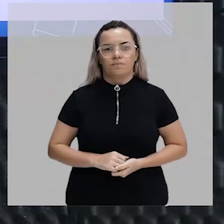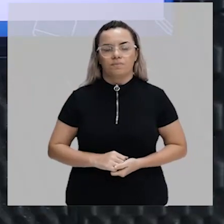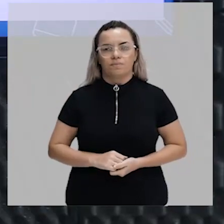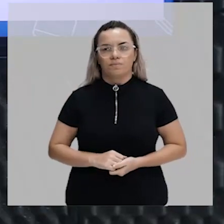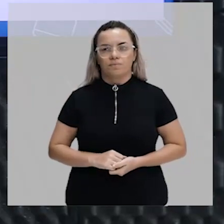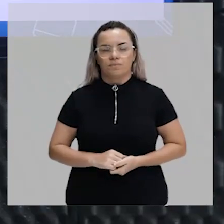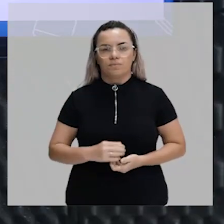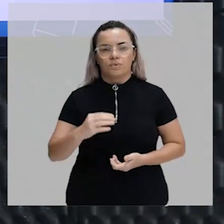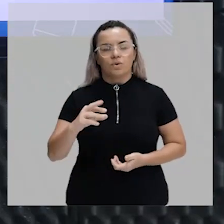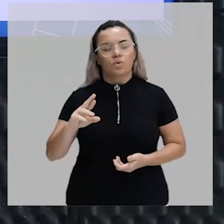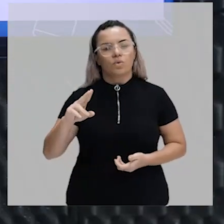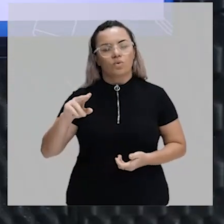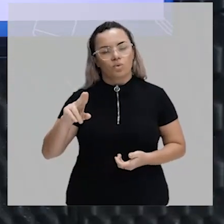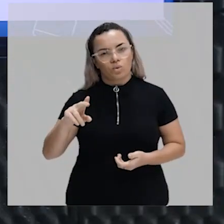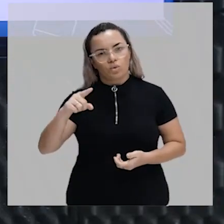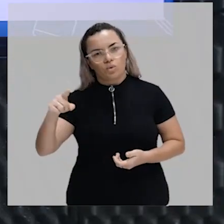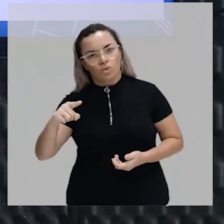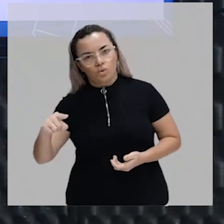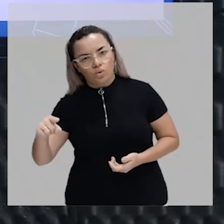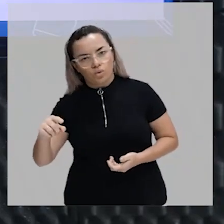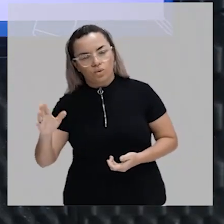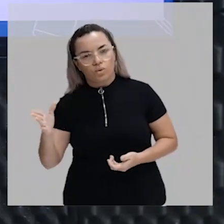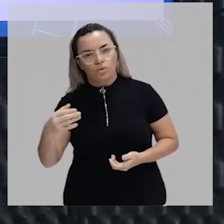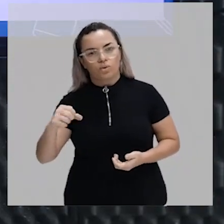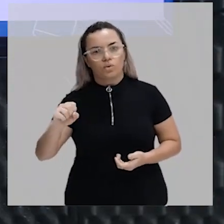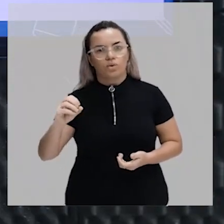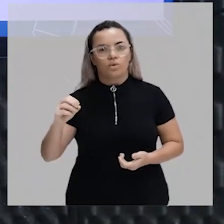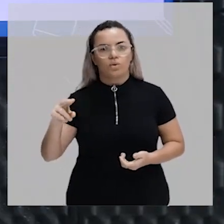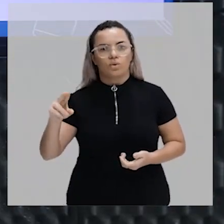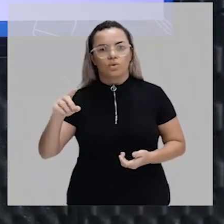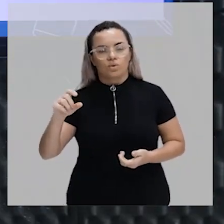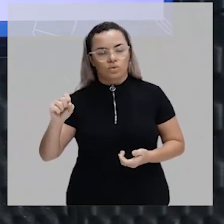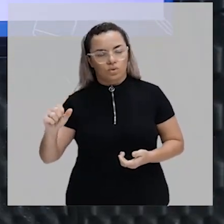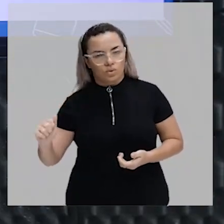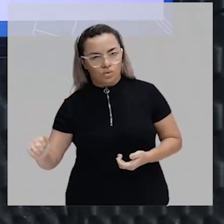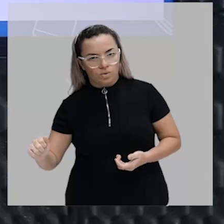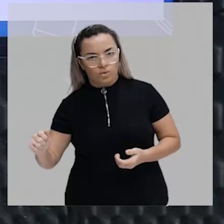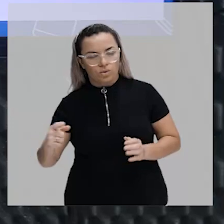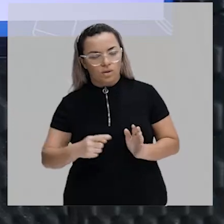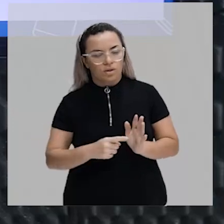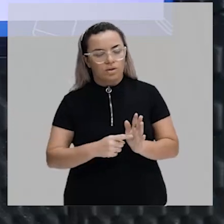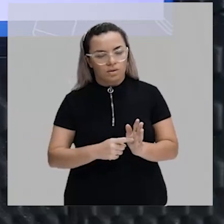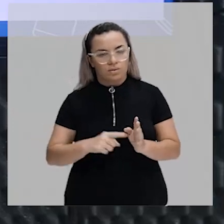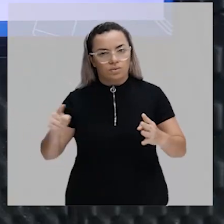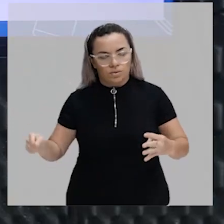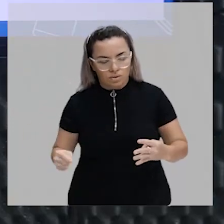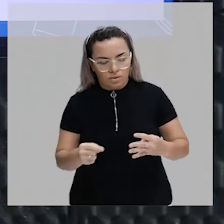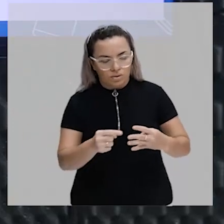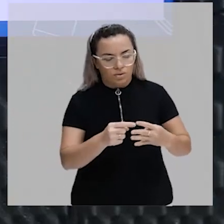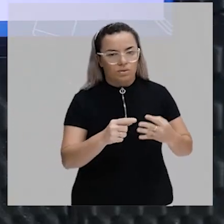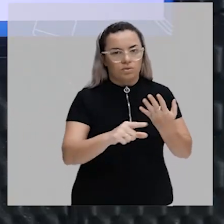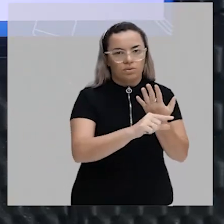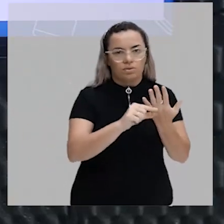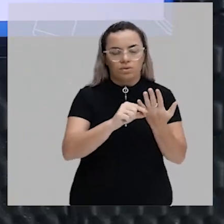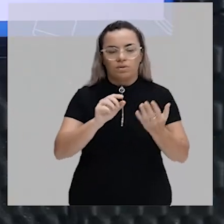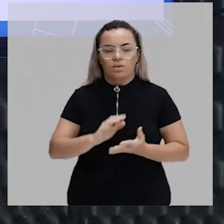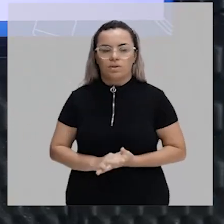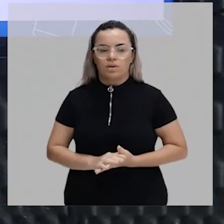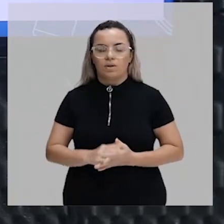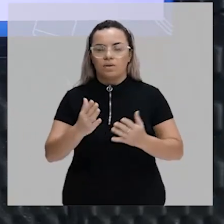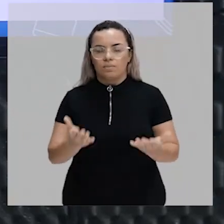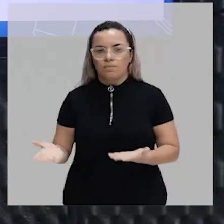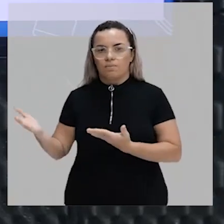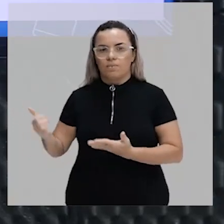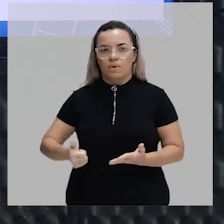Cruz e Souza se destacou no simbolismo, e a gente vai lembrando e vai falando, tá bom? Esse é do Enem, tá? O nome do poema